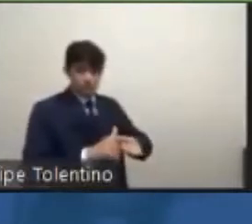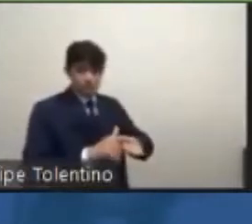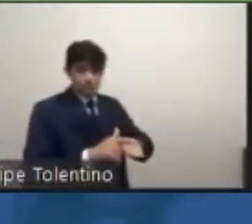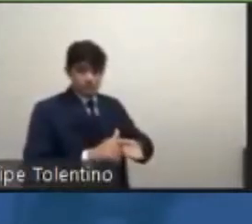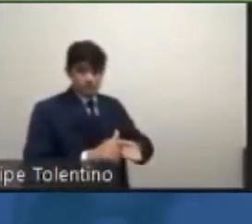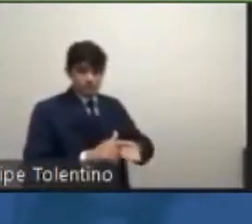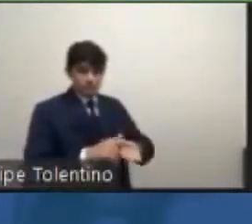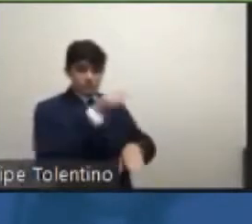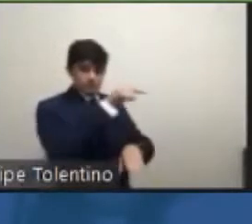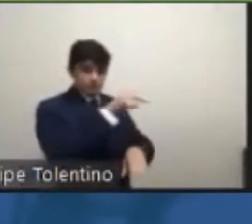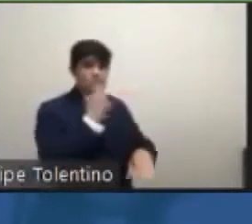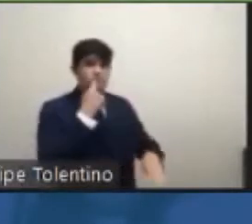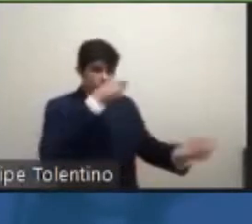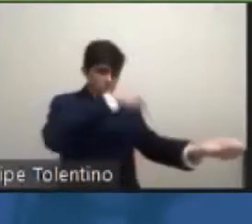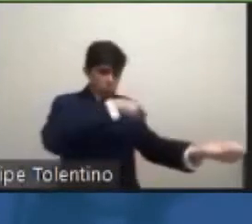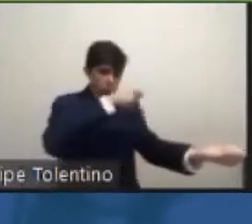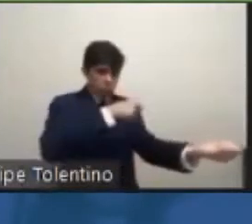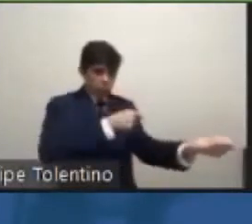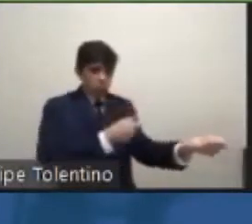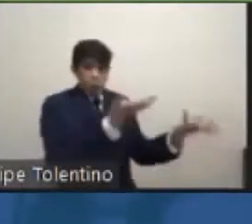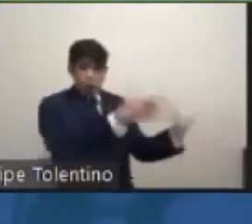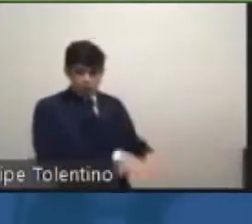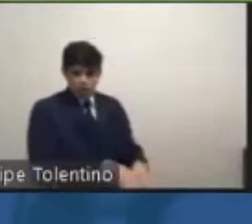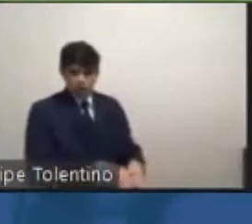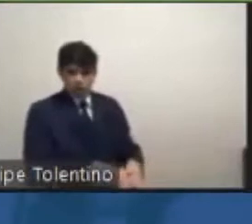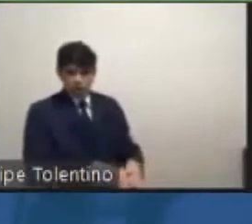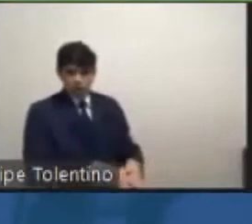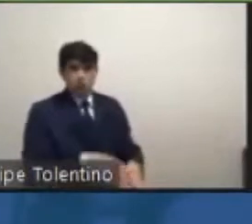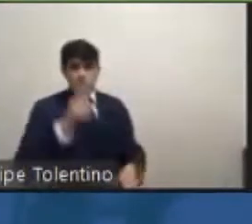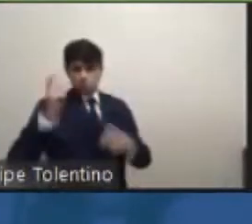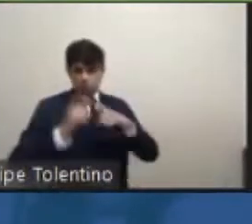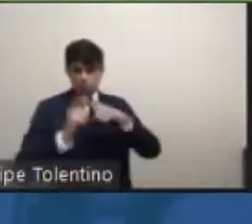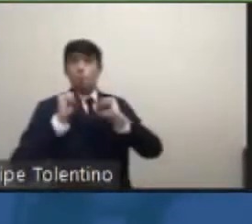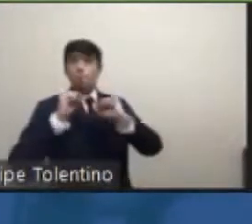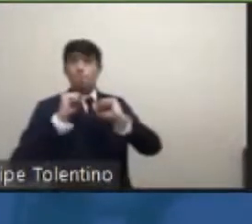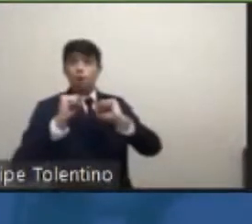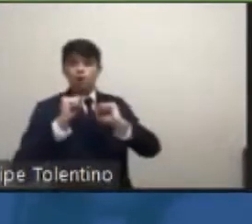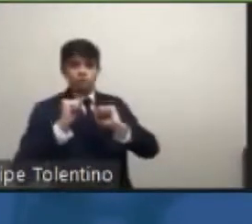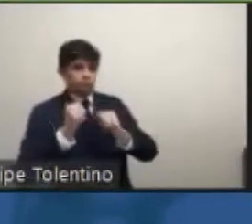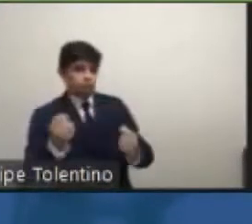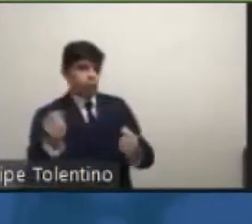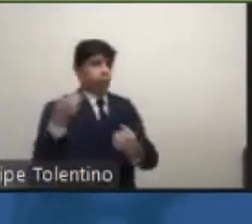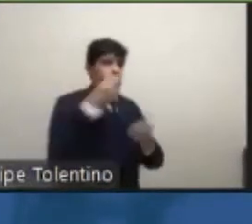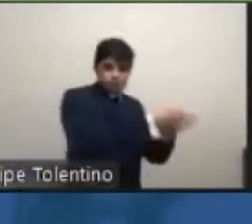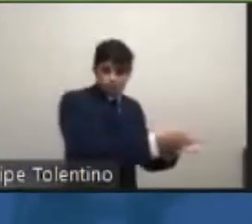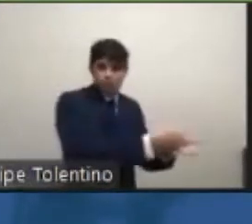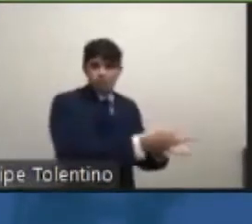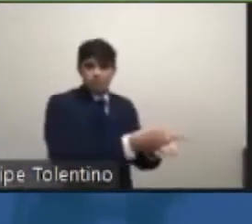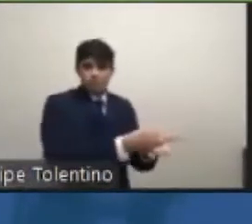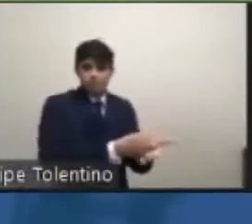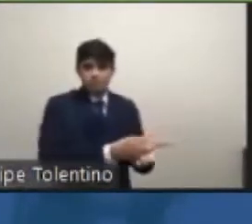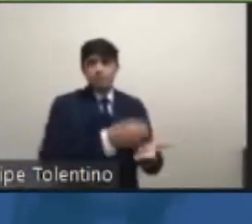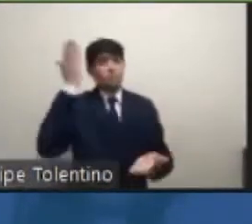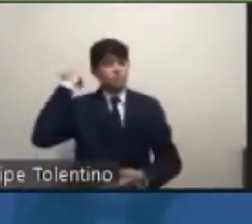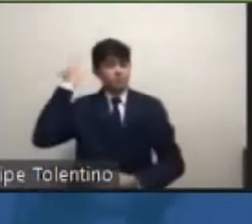Contra a vontade do paciente. Essa resolução foi revogada. Muito bem. Foi emitida uma recomendação, a recomendação CFM de 1 de